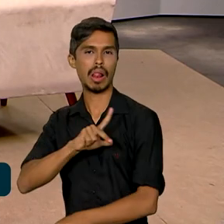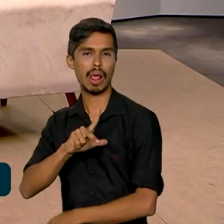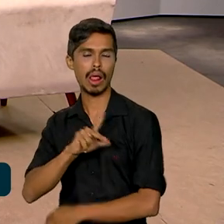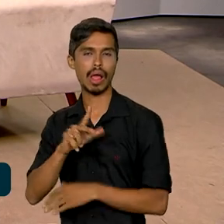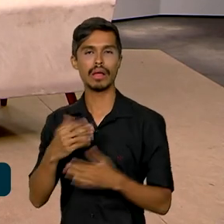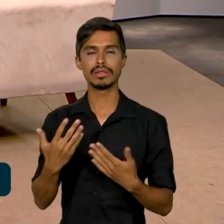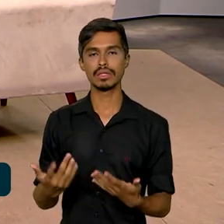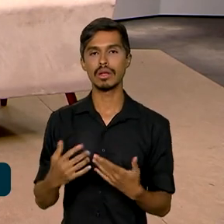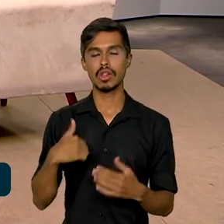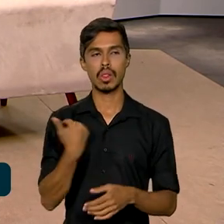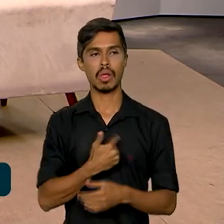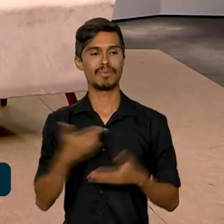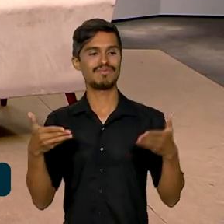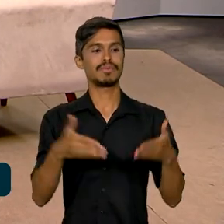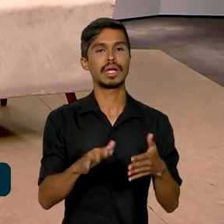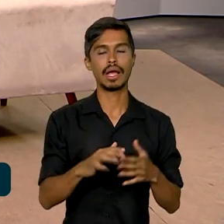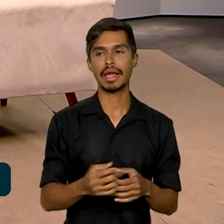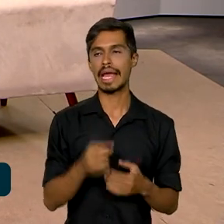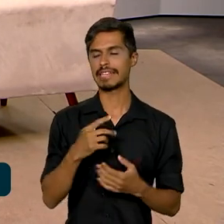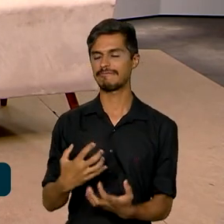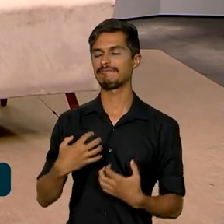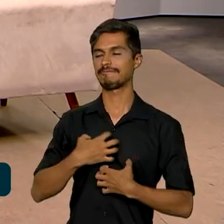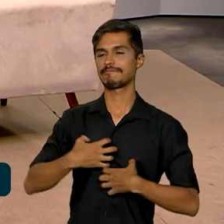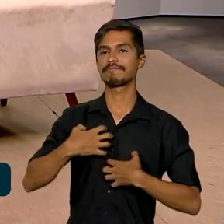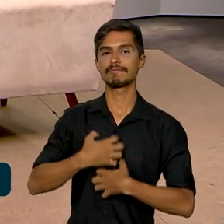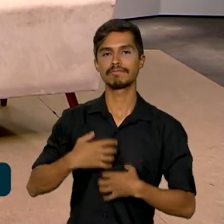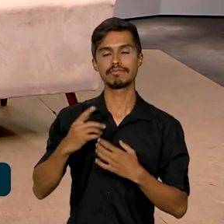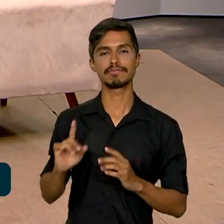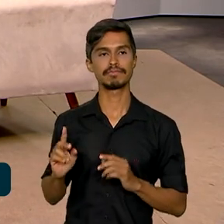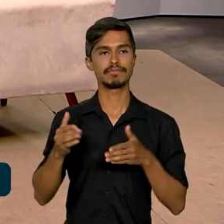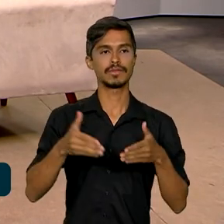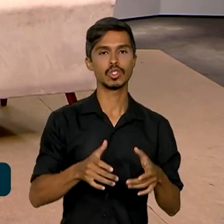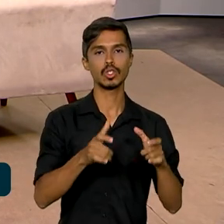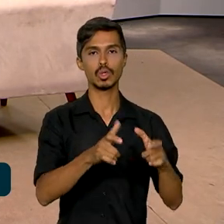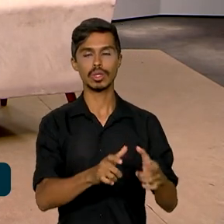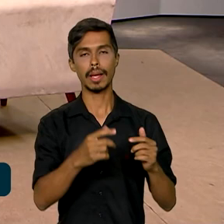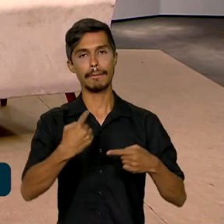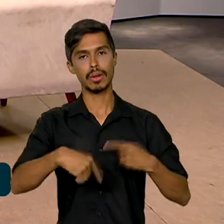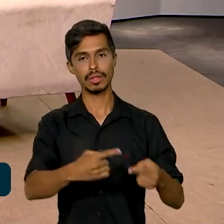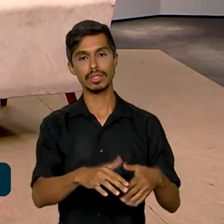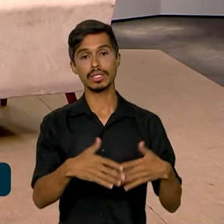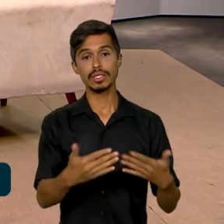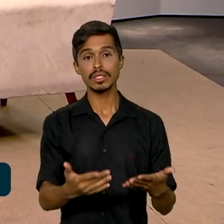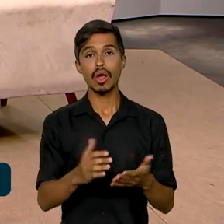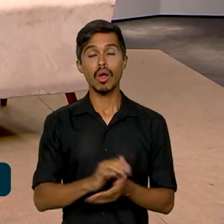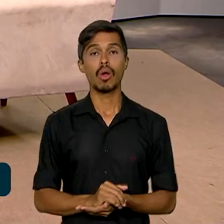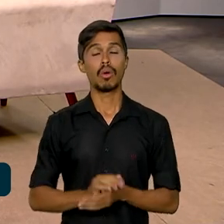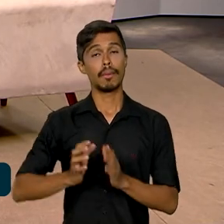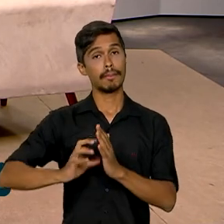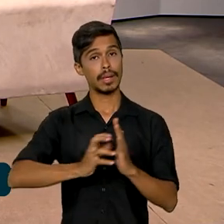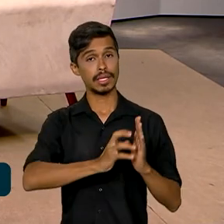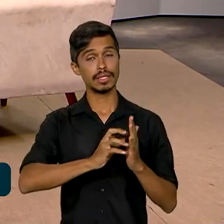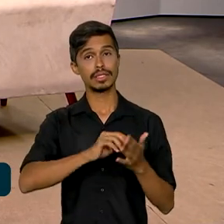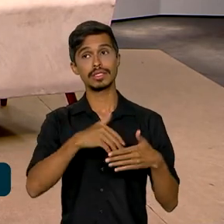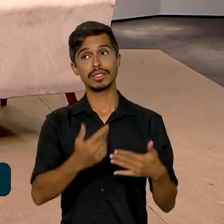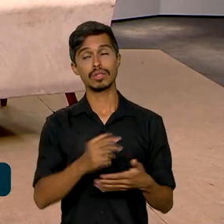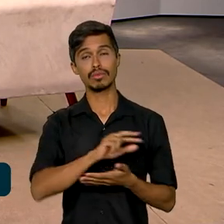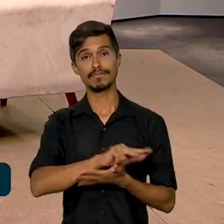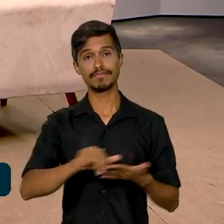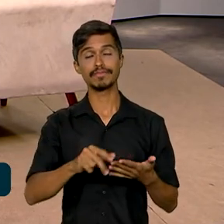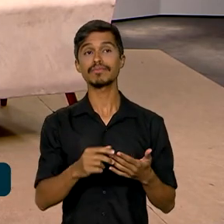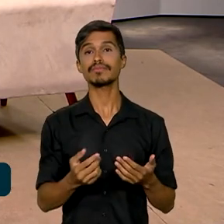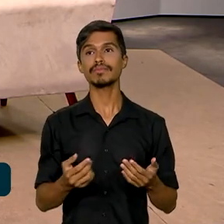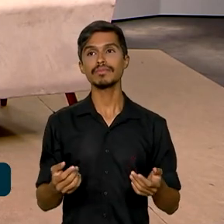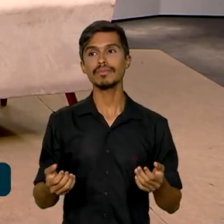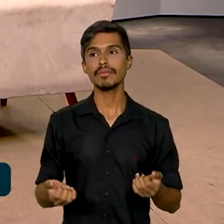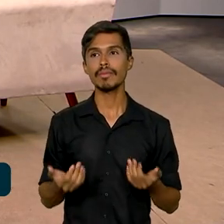é uma presença tão bem-vinda em arenas políticas. Então, os partidos também acabam, muitas das vezes,